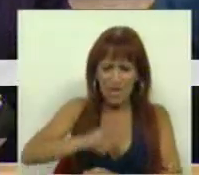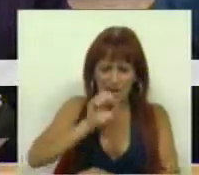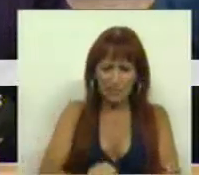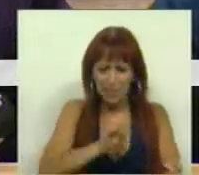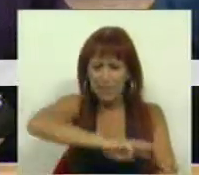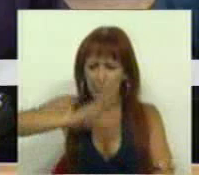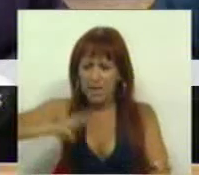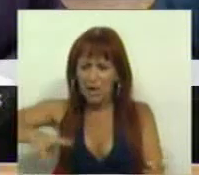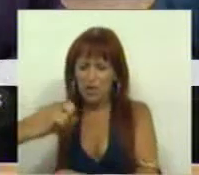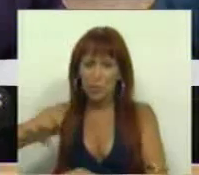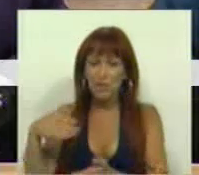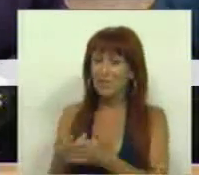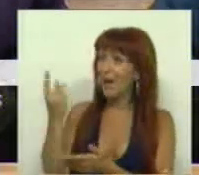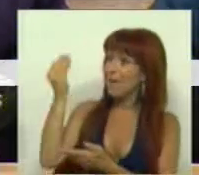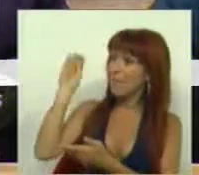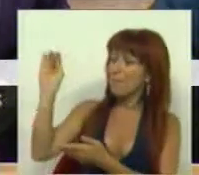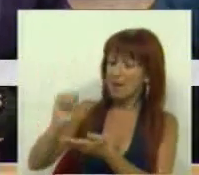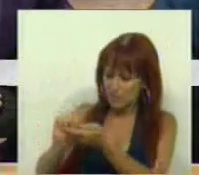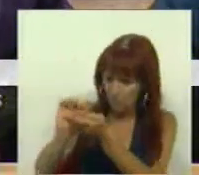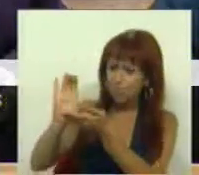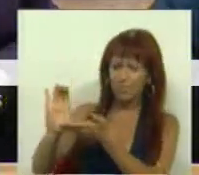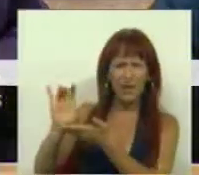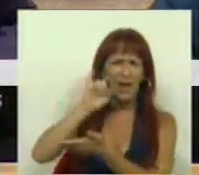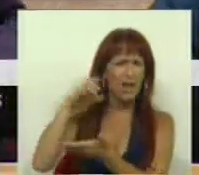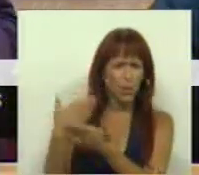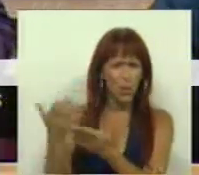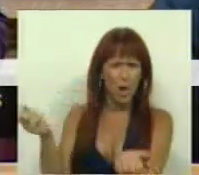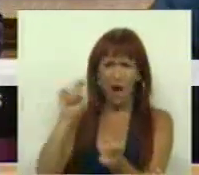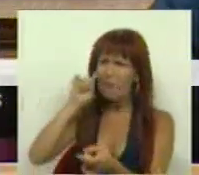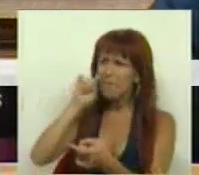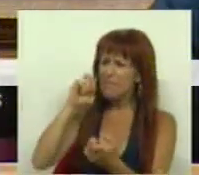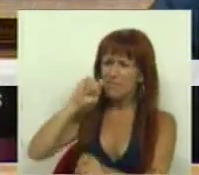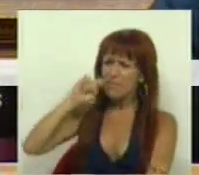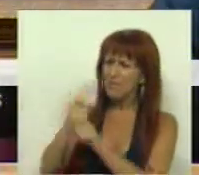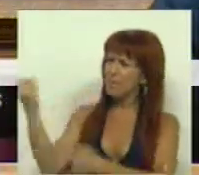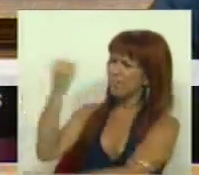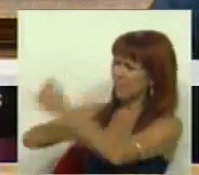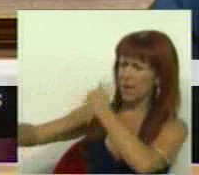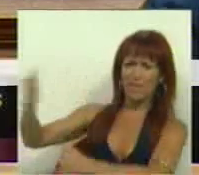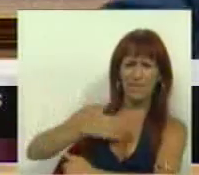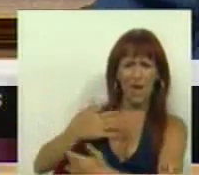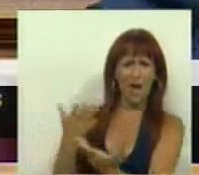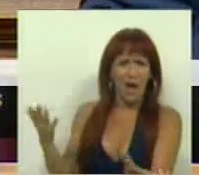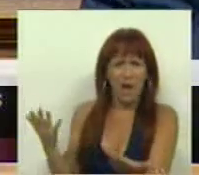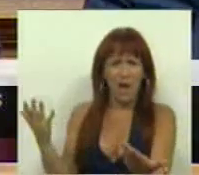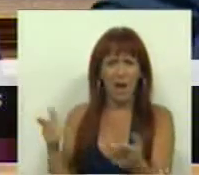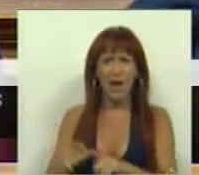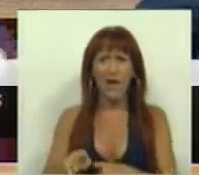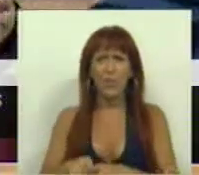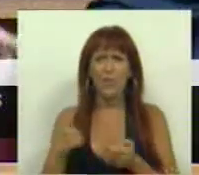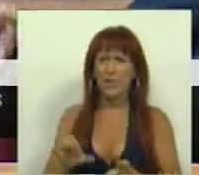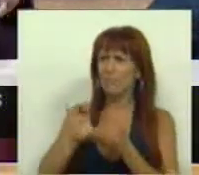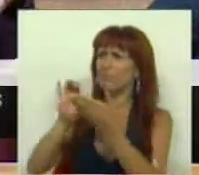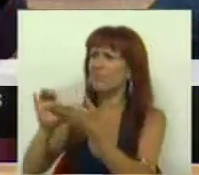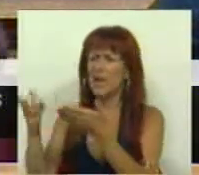recapitalizar a banca sem qualquer Garantia sem exigir qualquer contrapartida no que se refere a